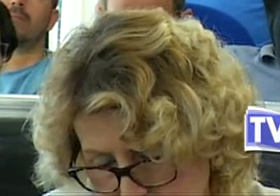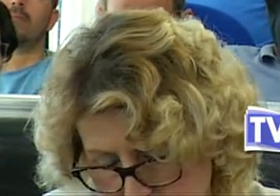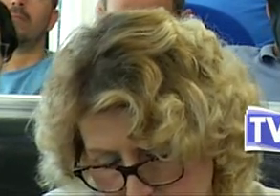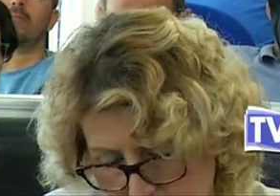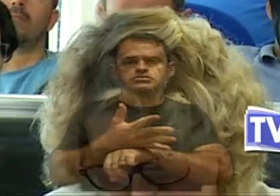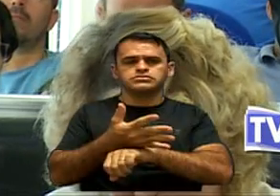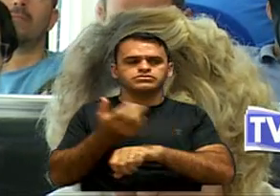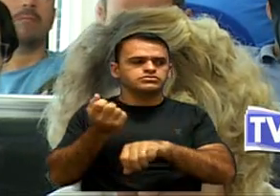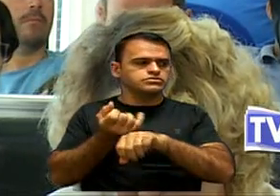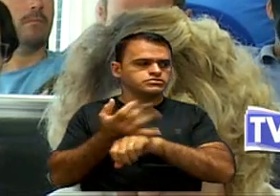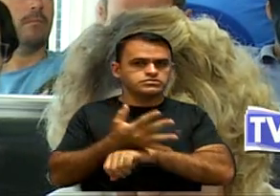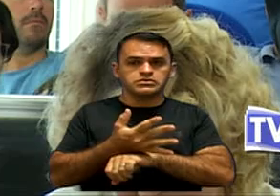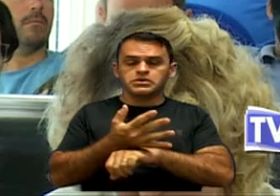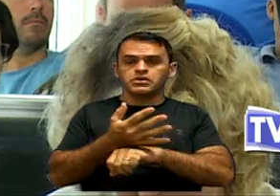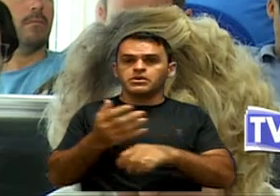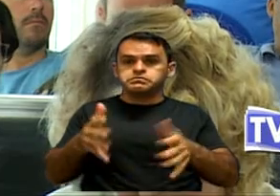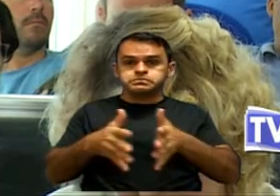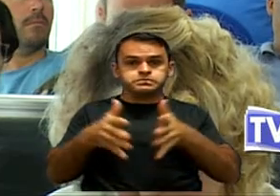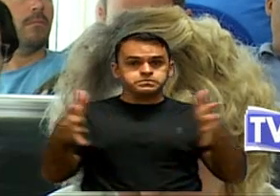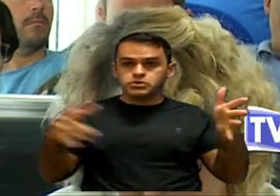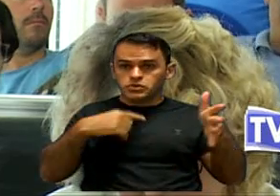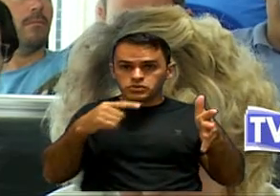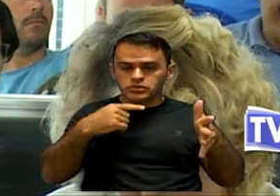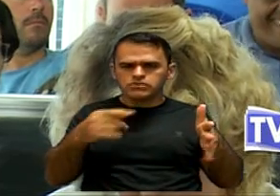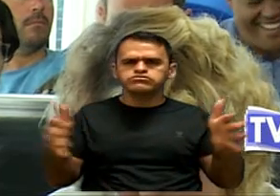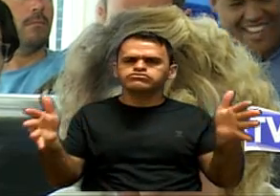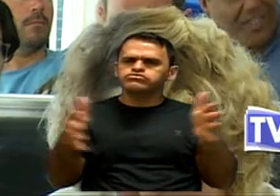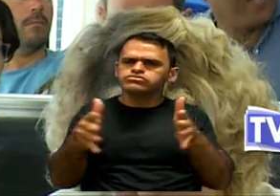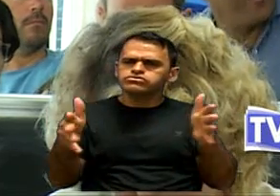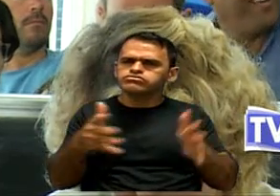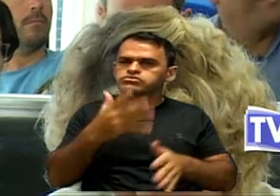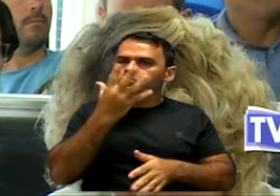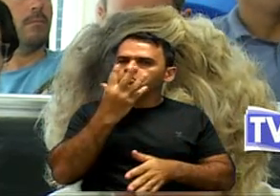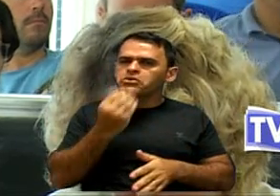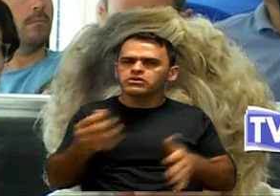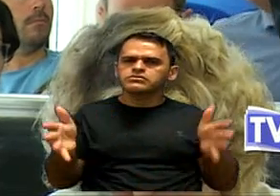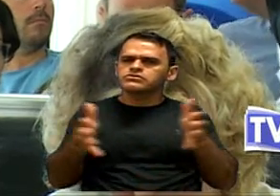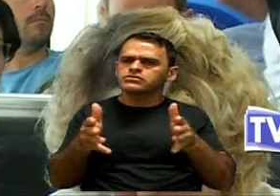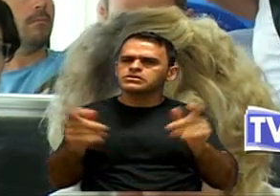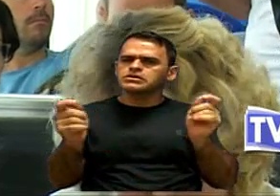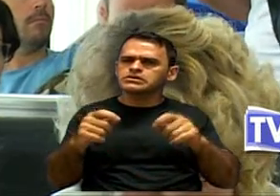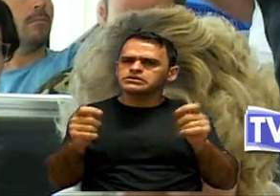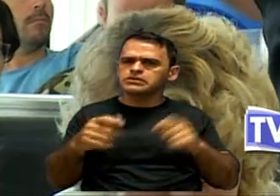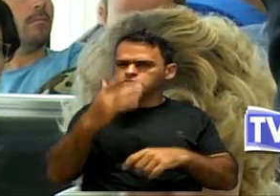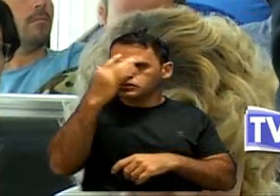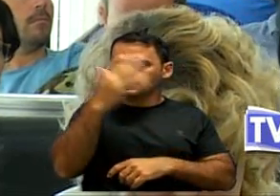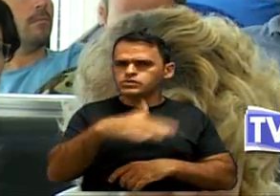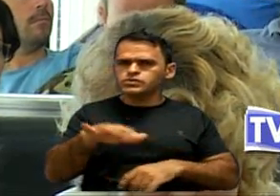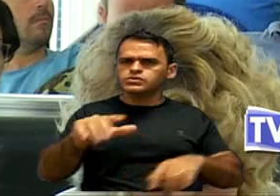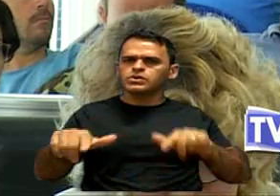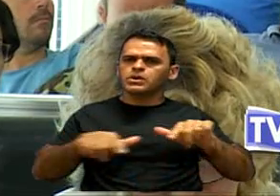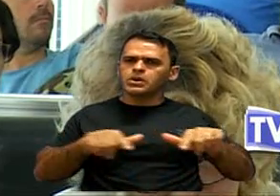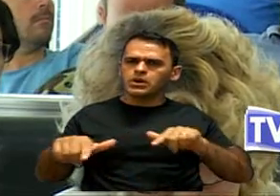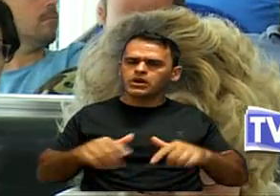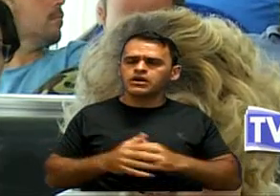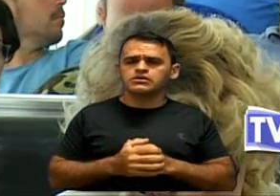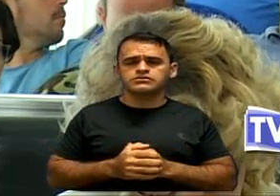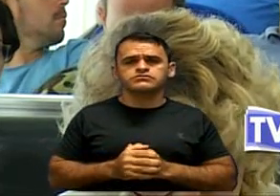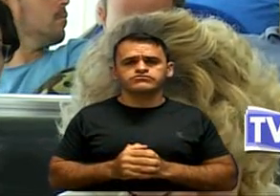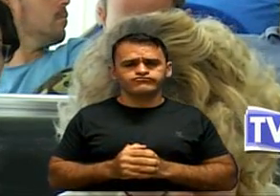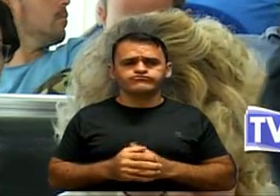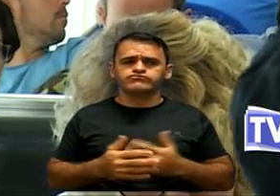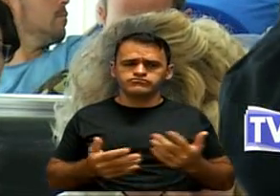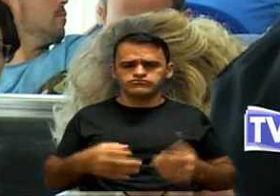não pudesse ser ônibus grande, para, né? Que sejam micro-ônibus para atender a classe trabalhadora. O Corujão, que foi aprovado distantes. Aqui, ainda não está sendo